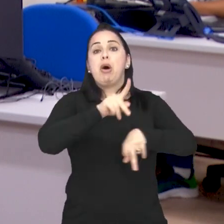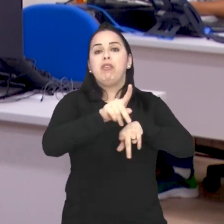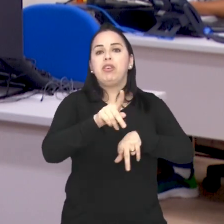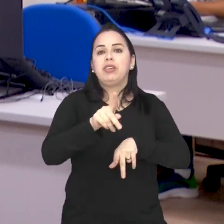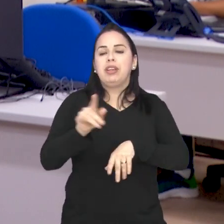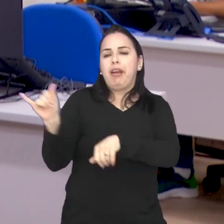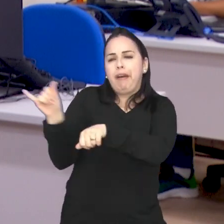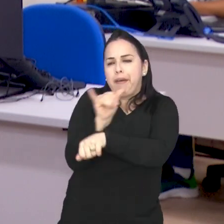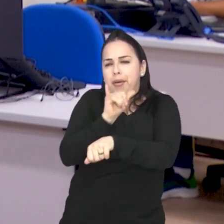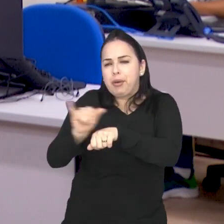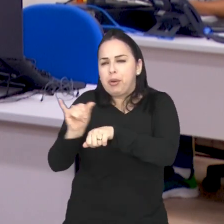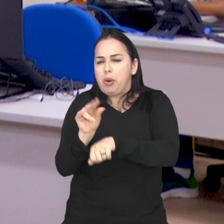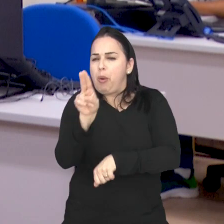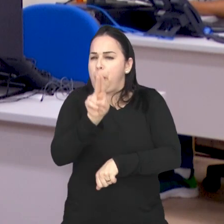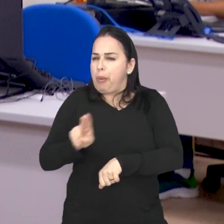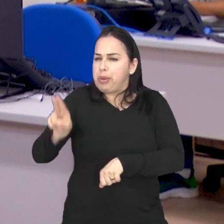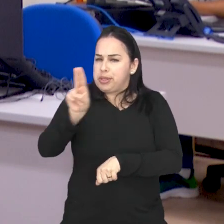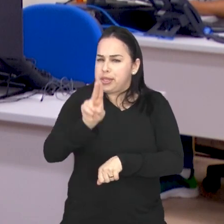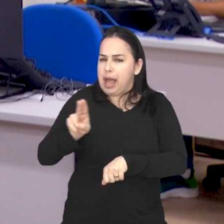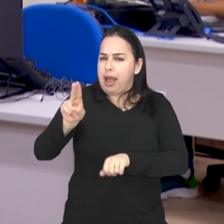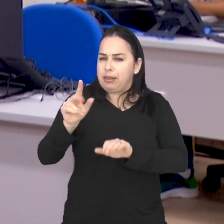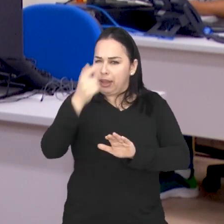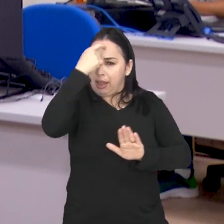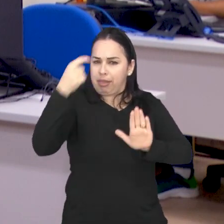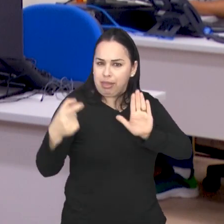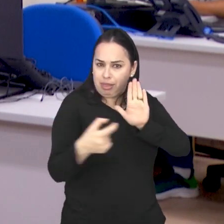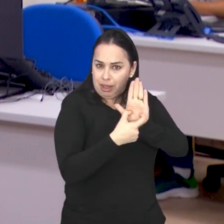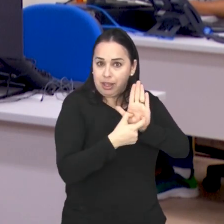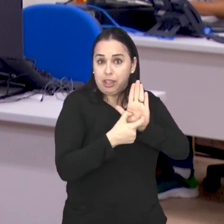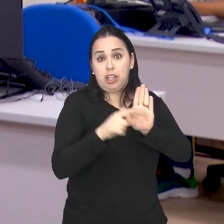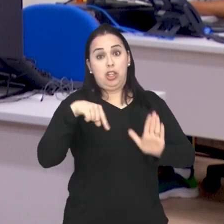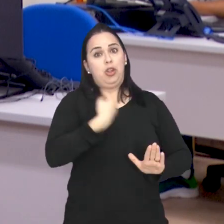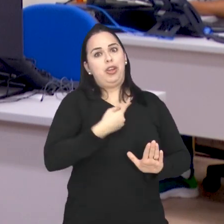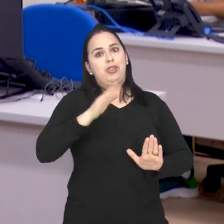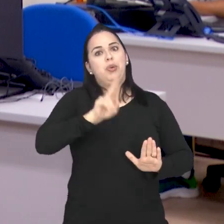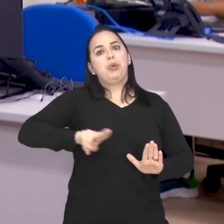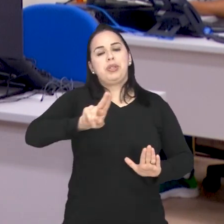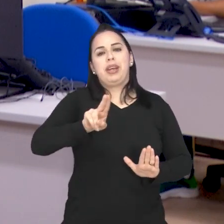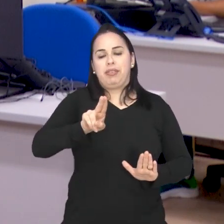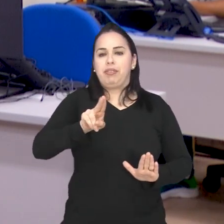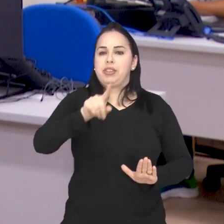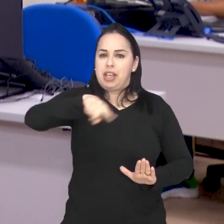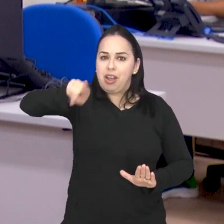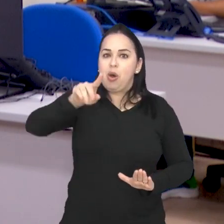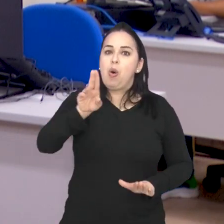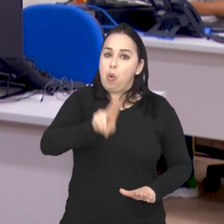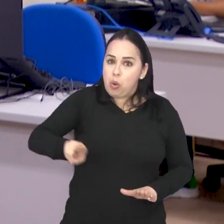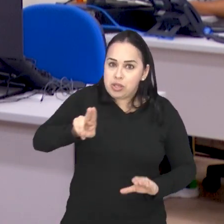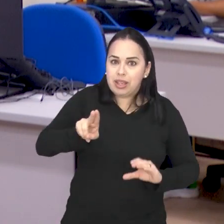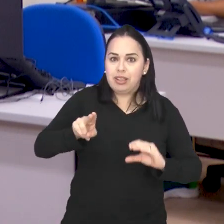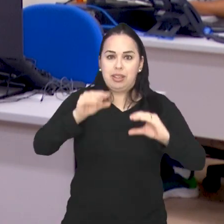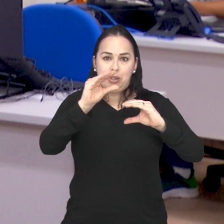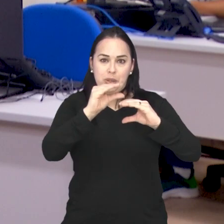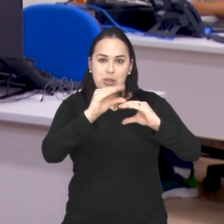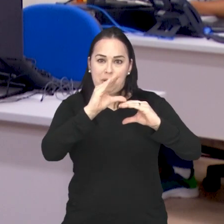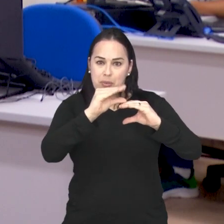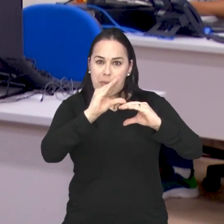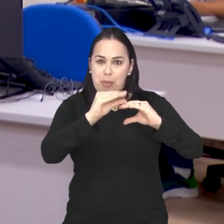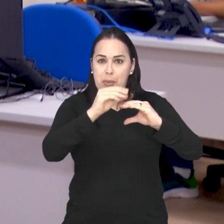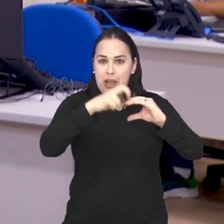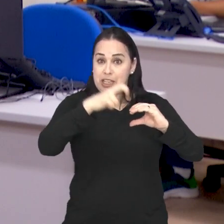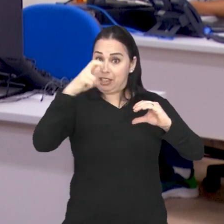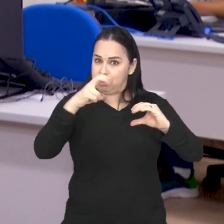usar aquelas ferramentas de inteligência artificial que estão fazendo parte do nosso dia a dia, né? Quem nunca usou o ChatGPT ou